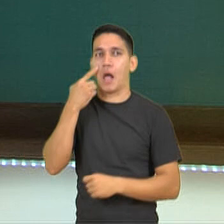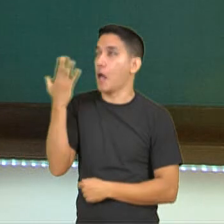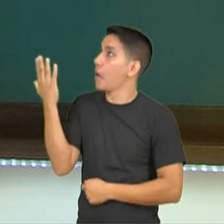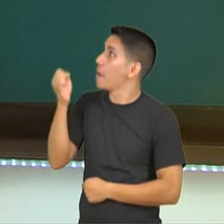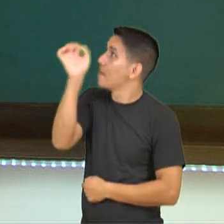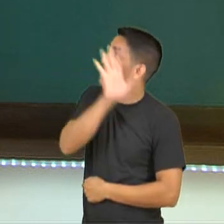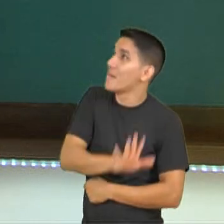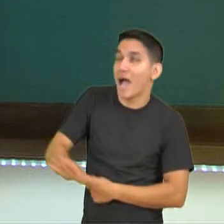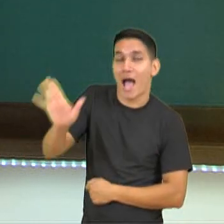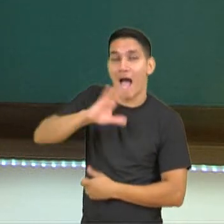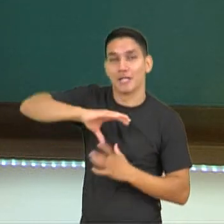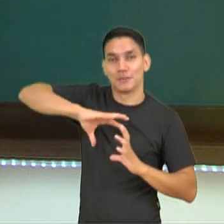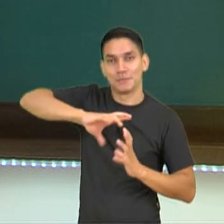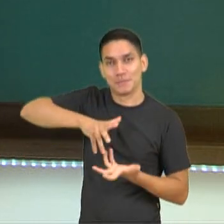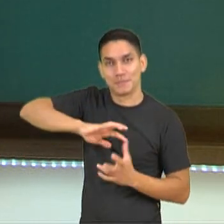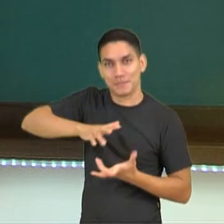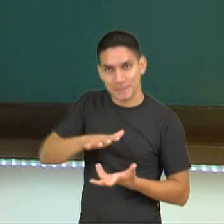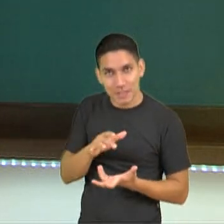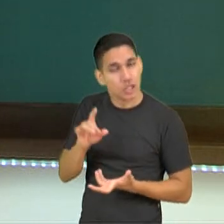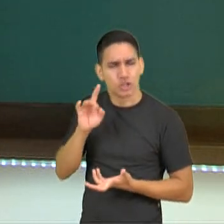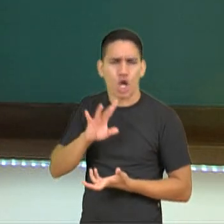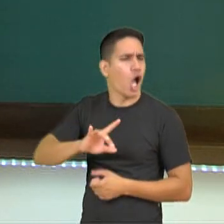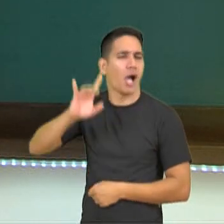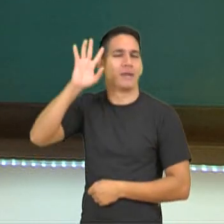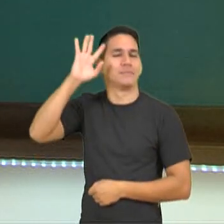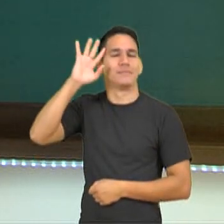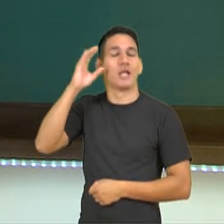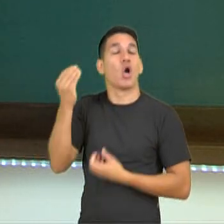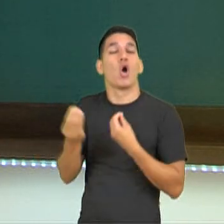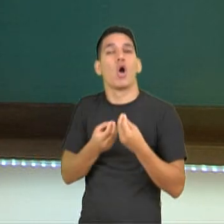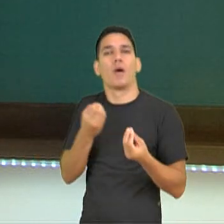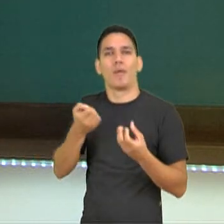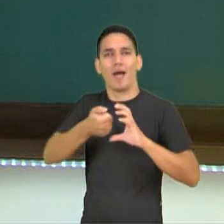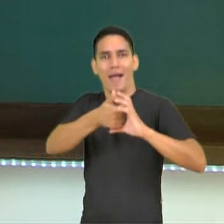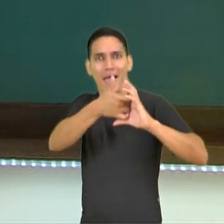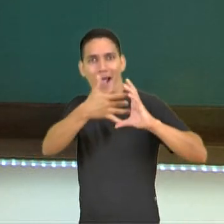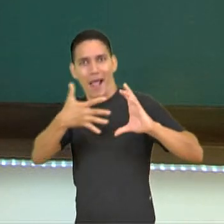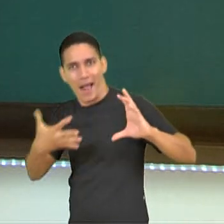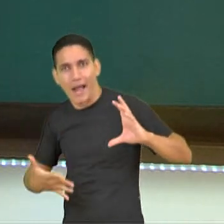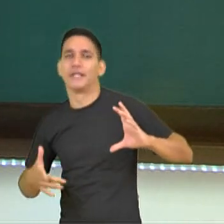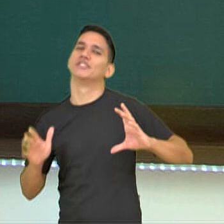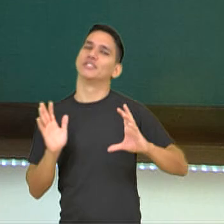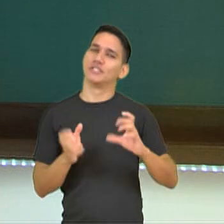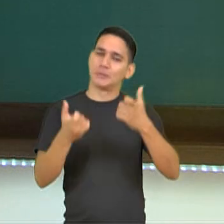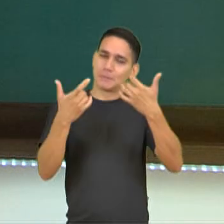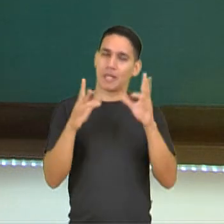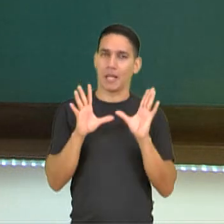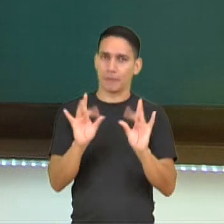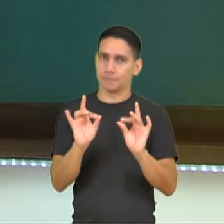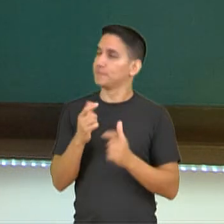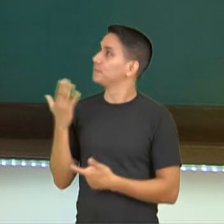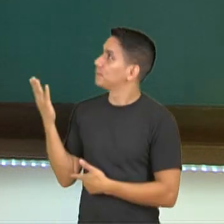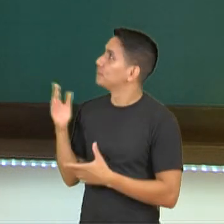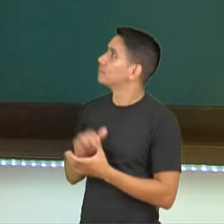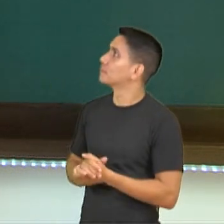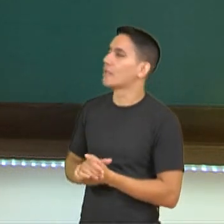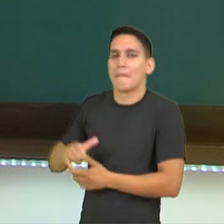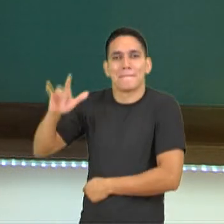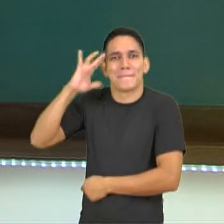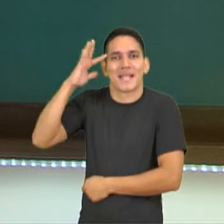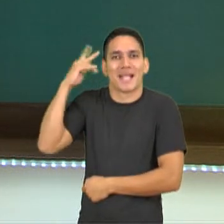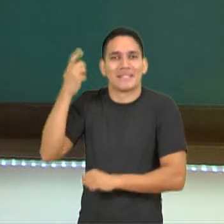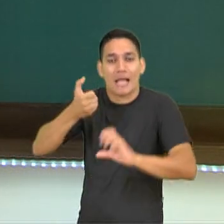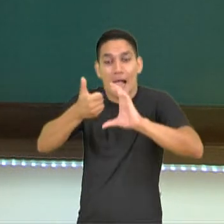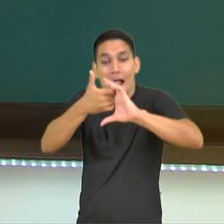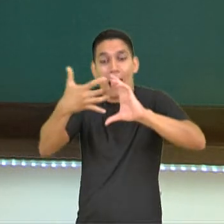do nosso planeta, só para ilustrar essas características que a gente fala sobre ele. Pensar nas